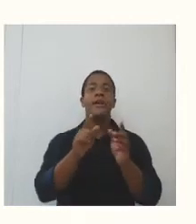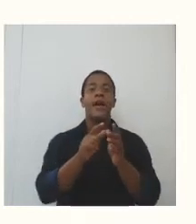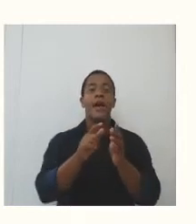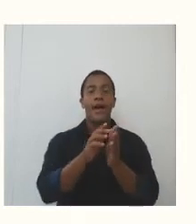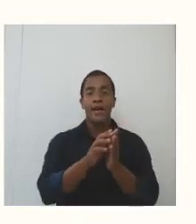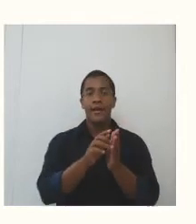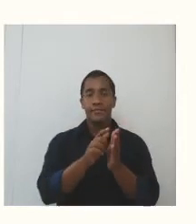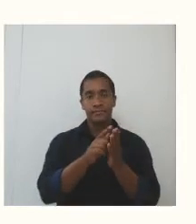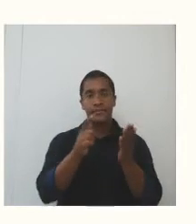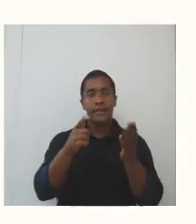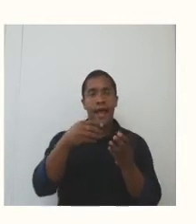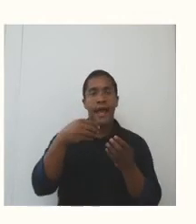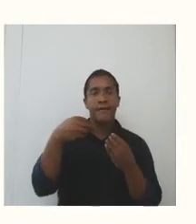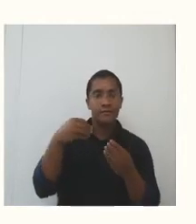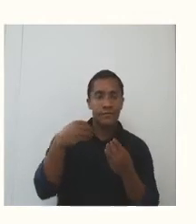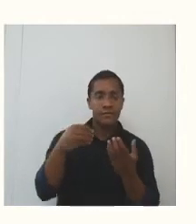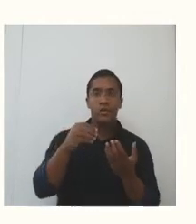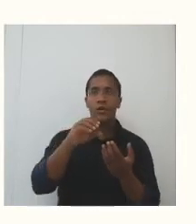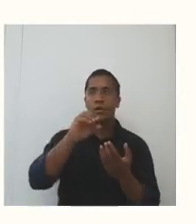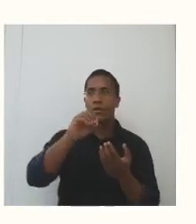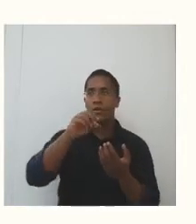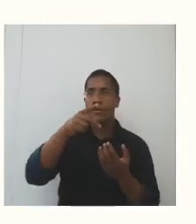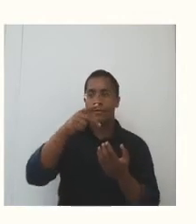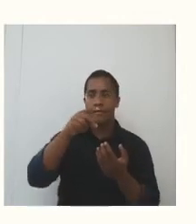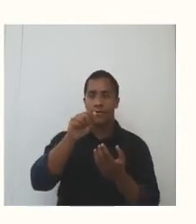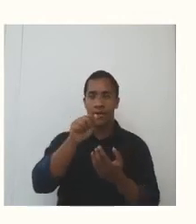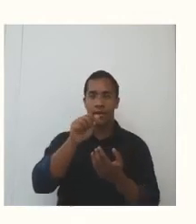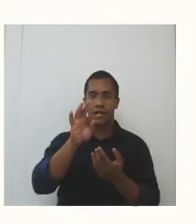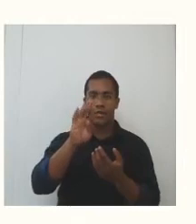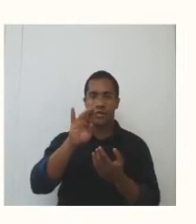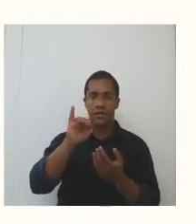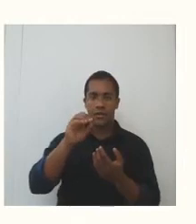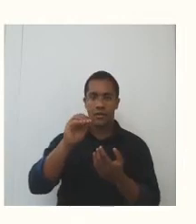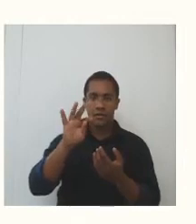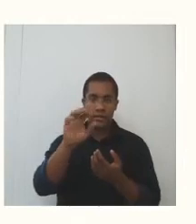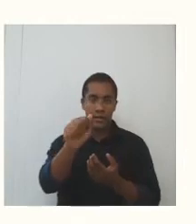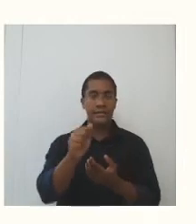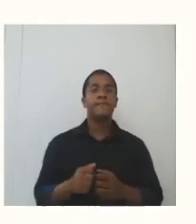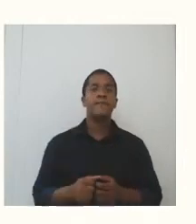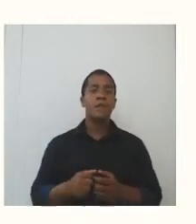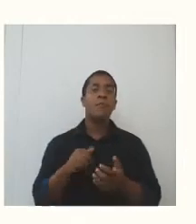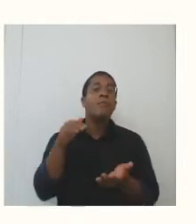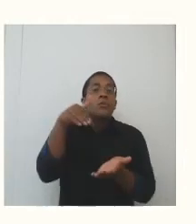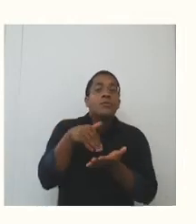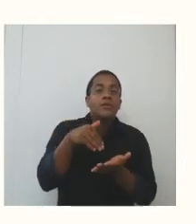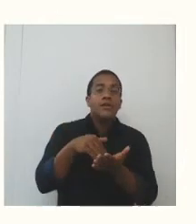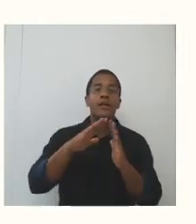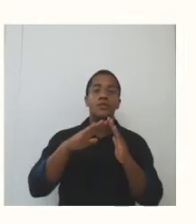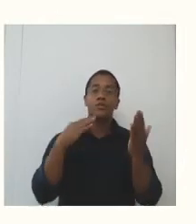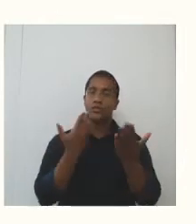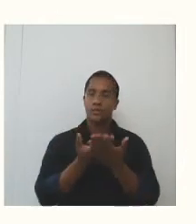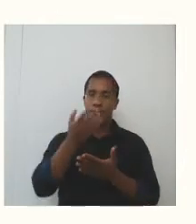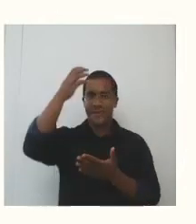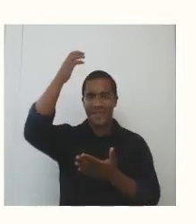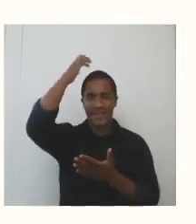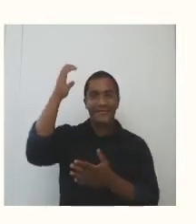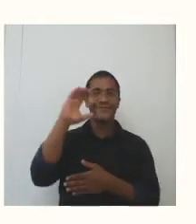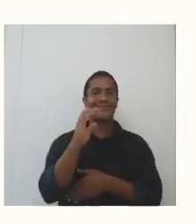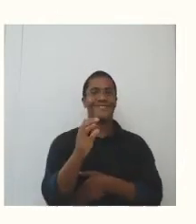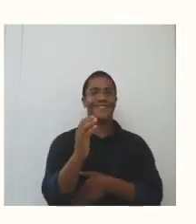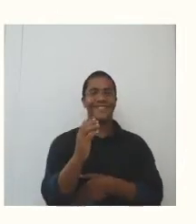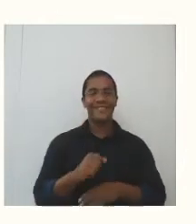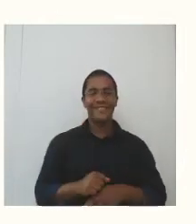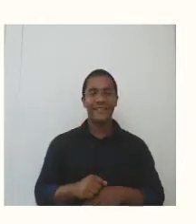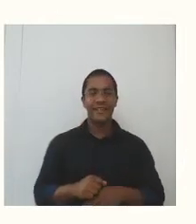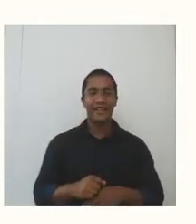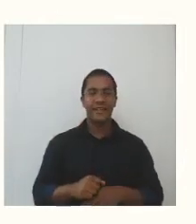Patriota. Então, pessoal, por último, a Escola Real de Ciências.